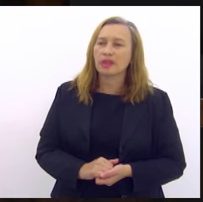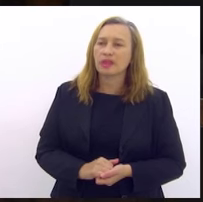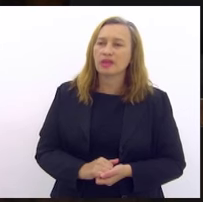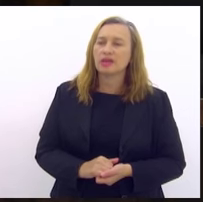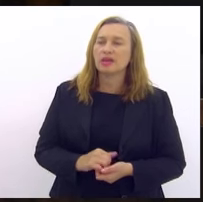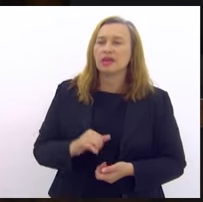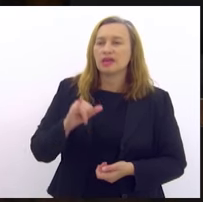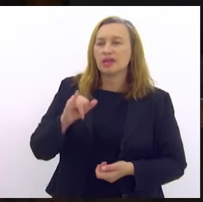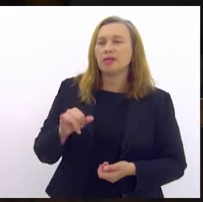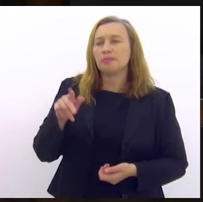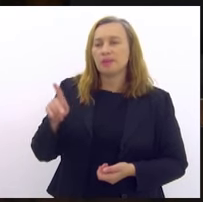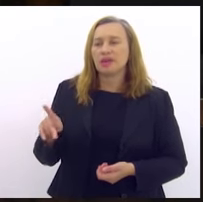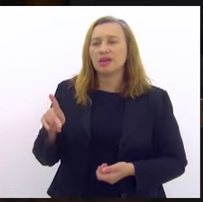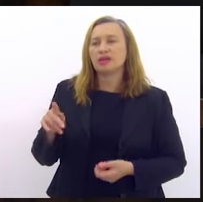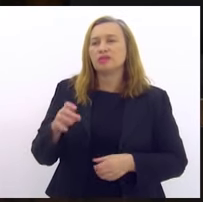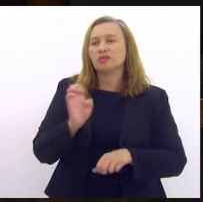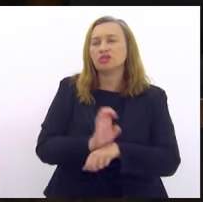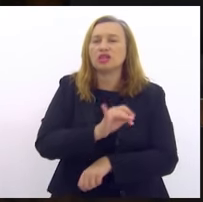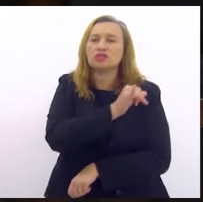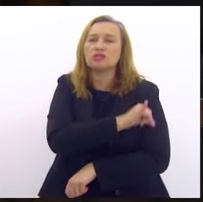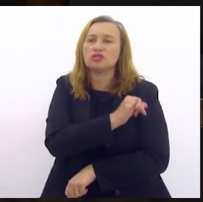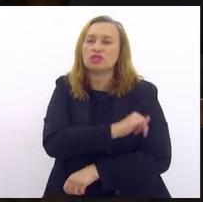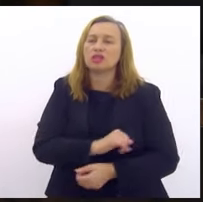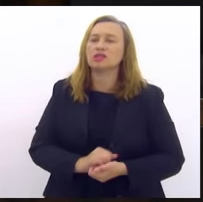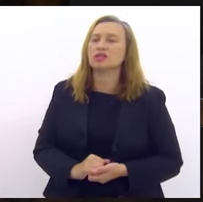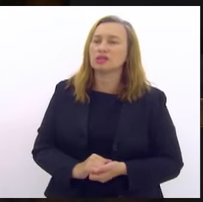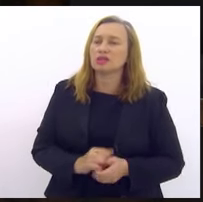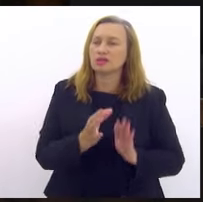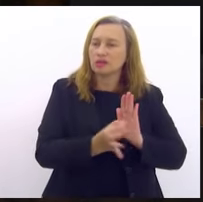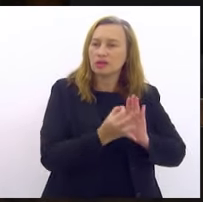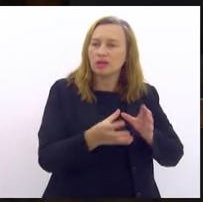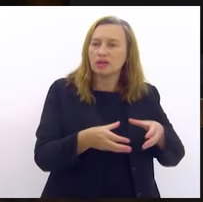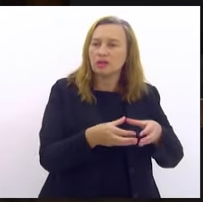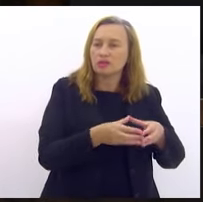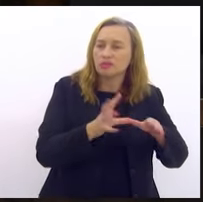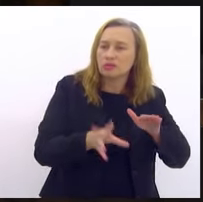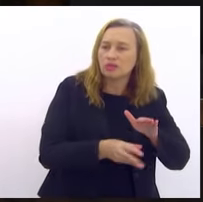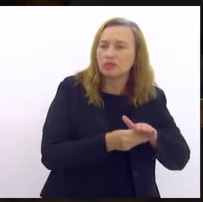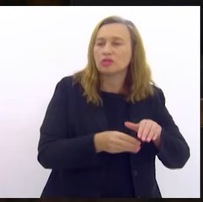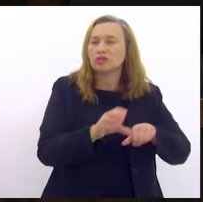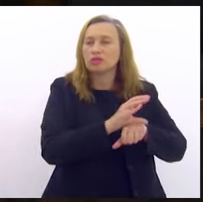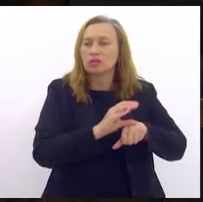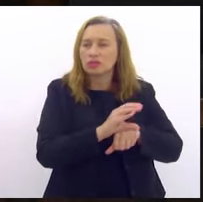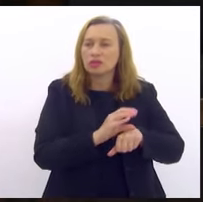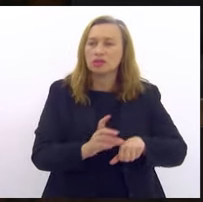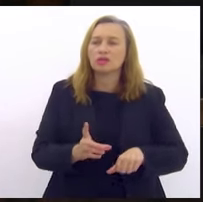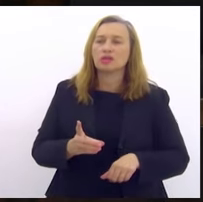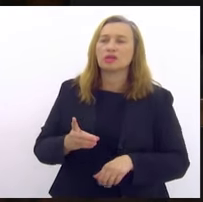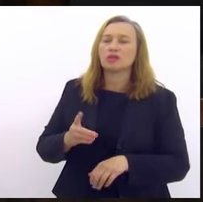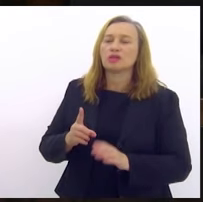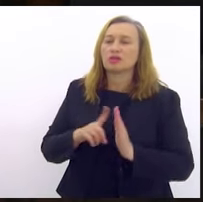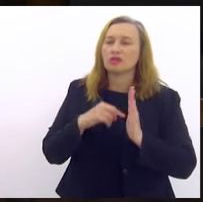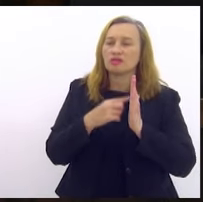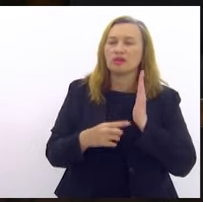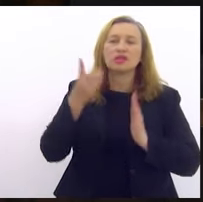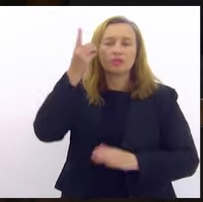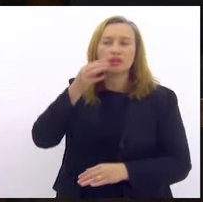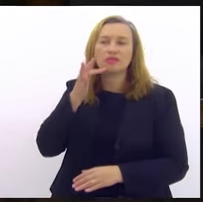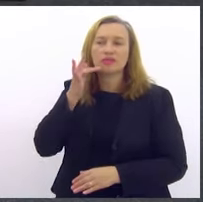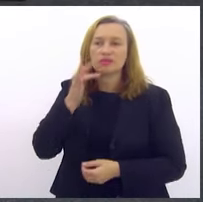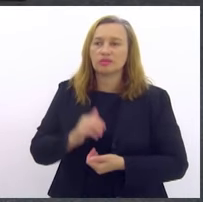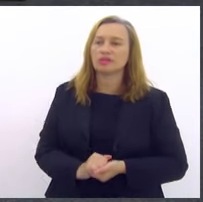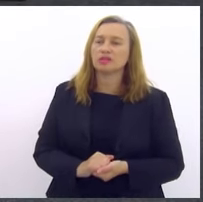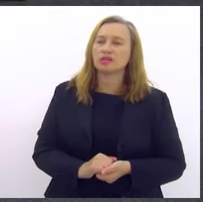TRPIP, no âmbito do Estado do Rio de Janeiro. Pendendo de parecer da Comissão de Emendas Constitucionais e Vetos, deputado Jorge Felipe